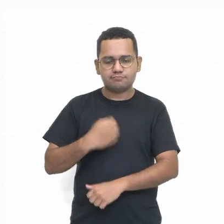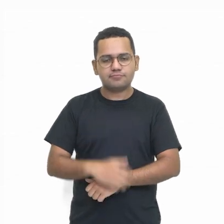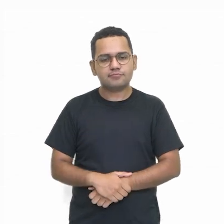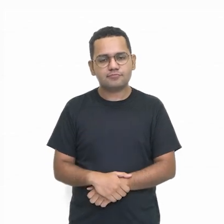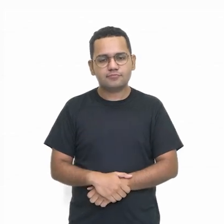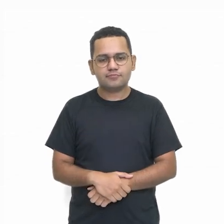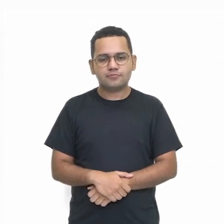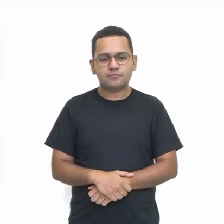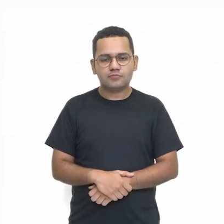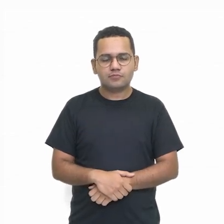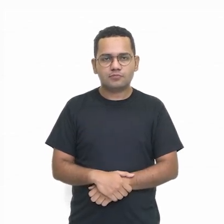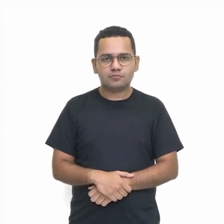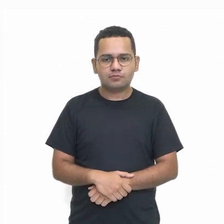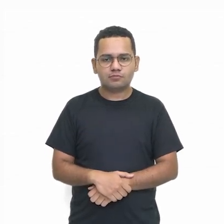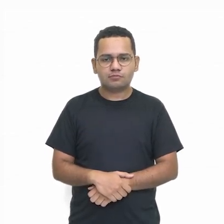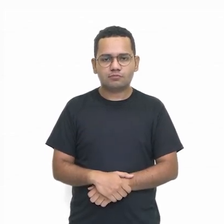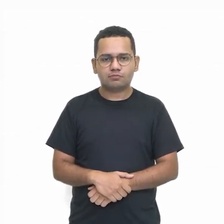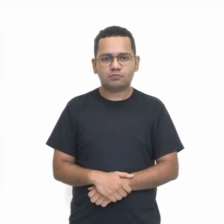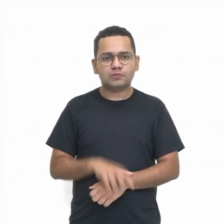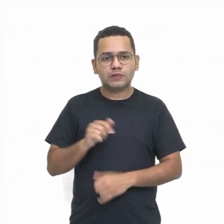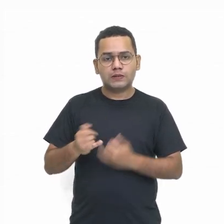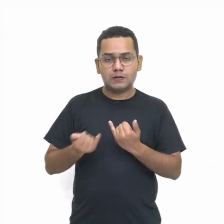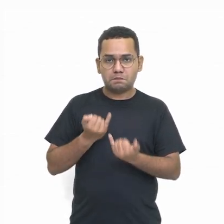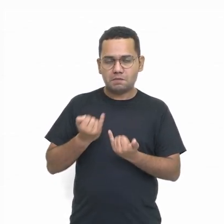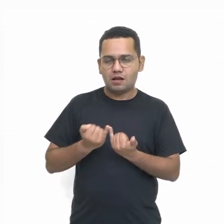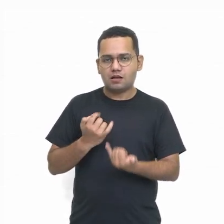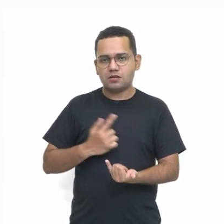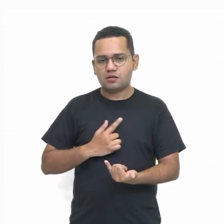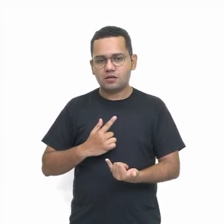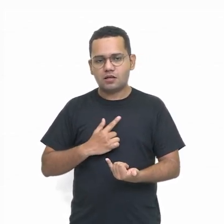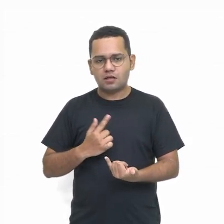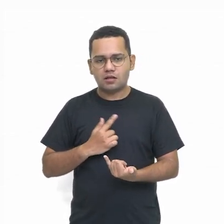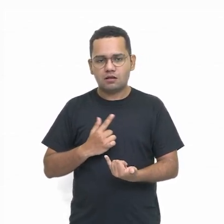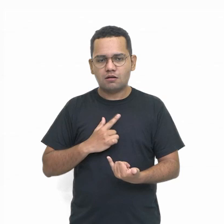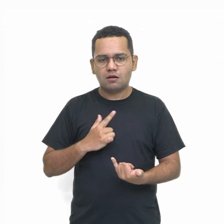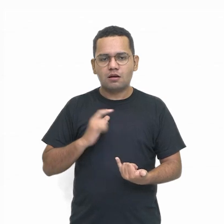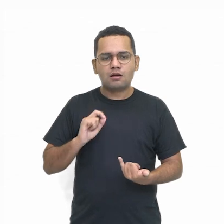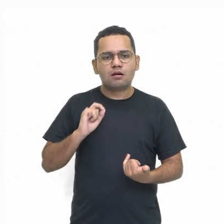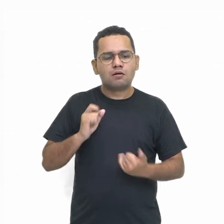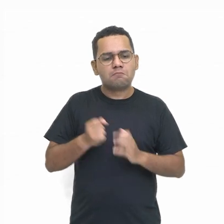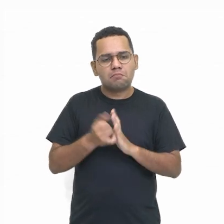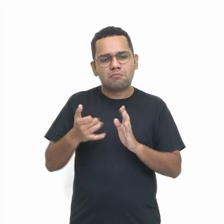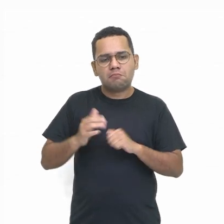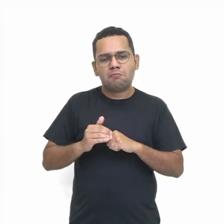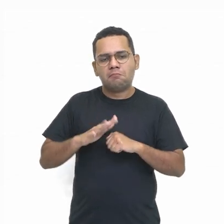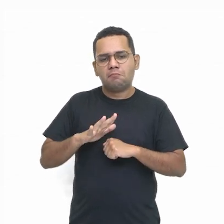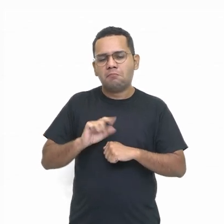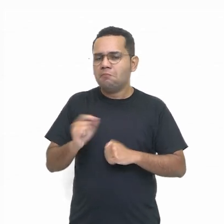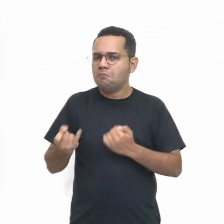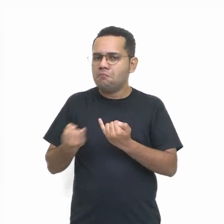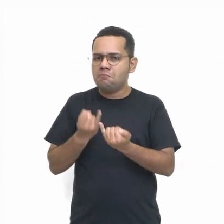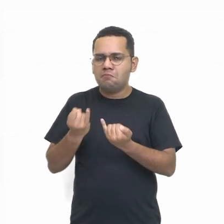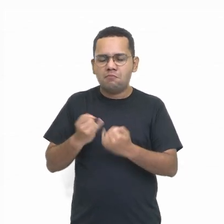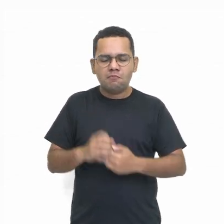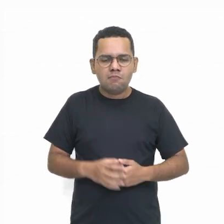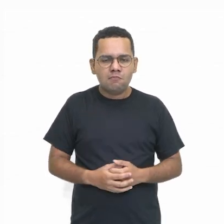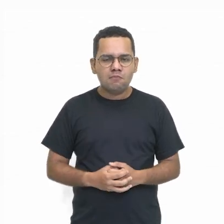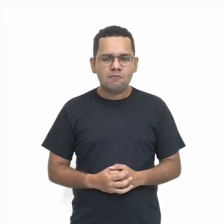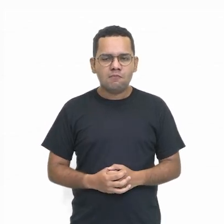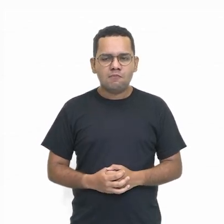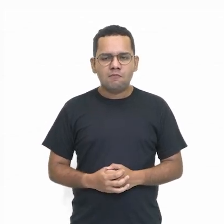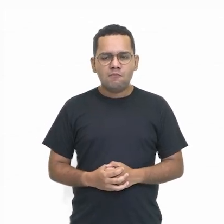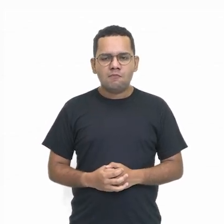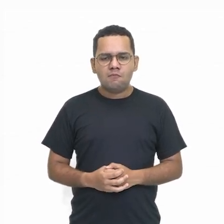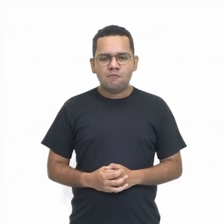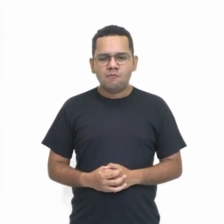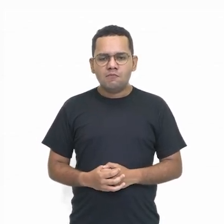estão agrupados seres mais semelhantes, que possuem características mais em comuns, né?